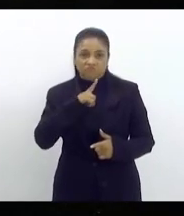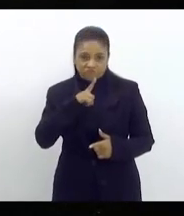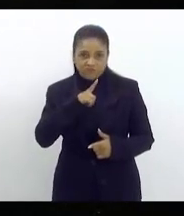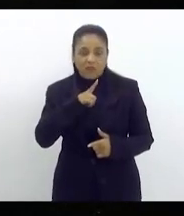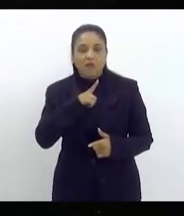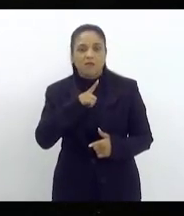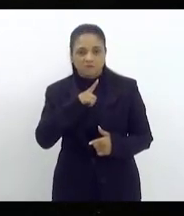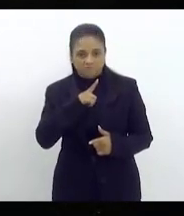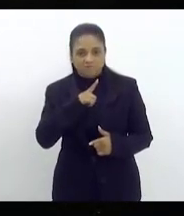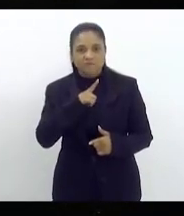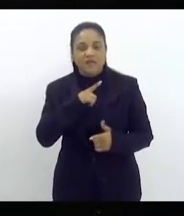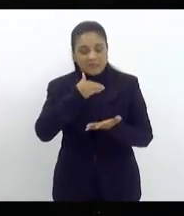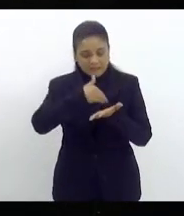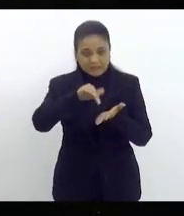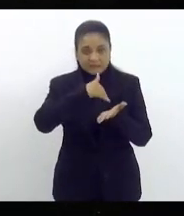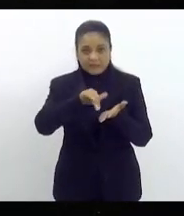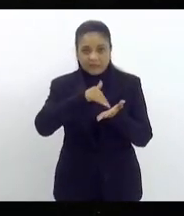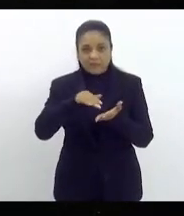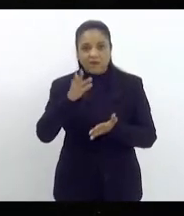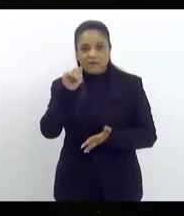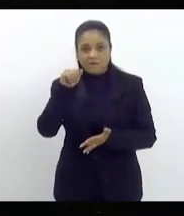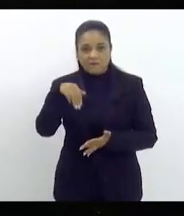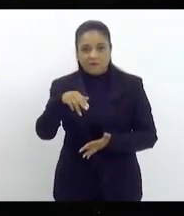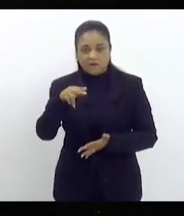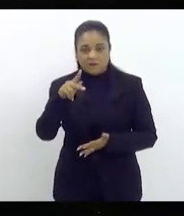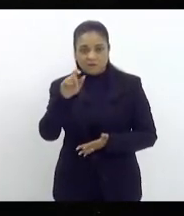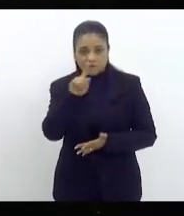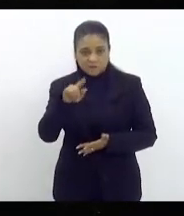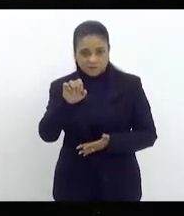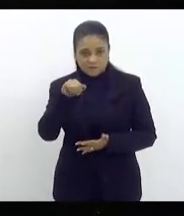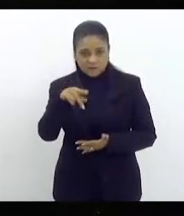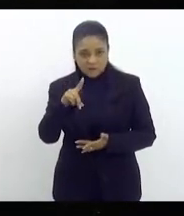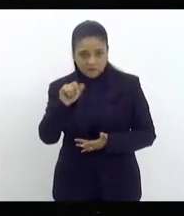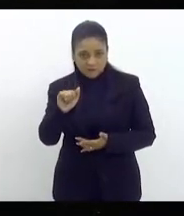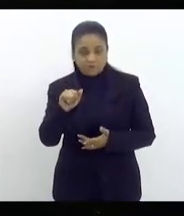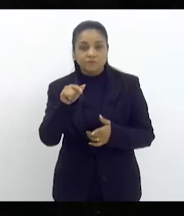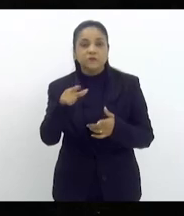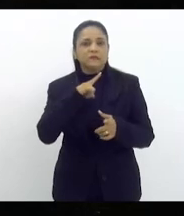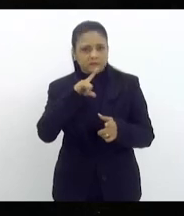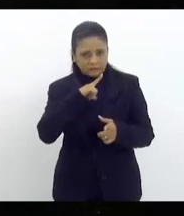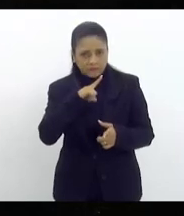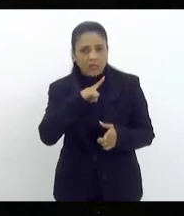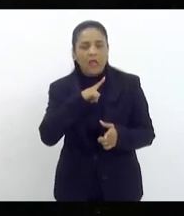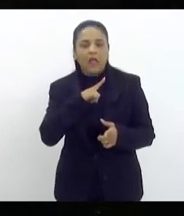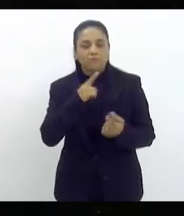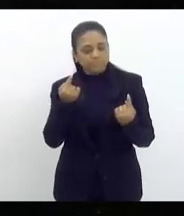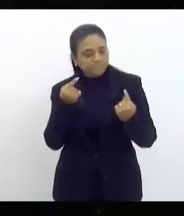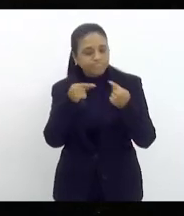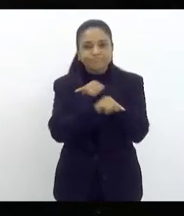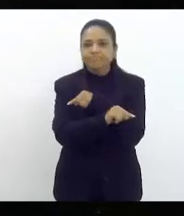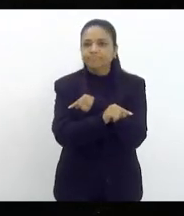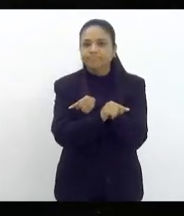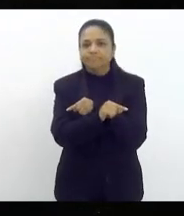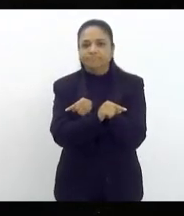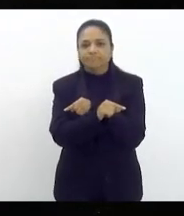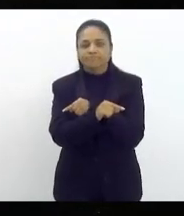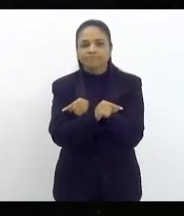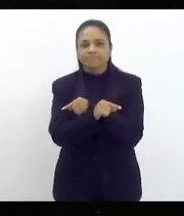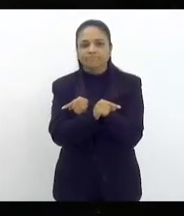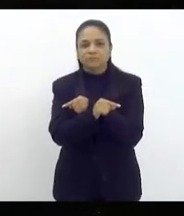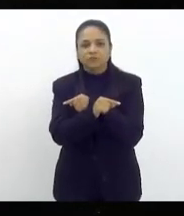próprio prevê, a Secretaria de Fazenda, há, sim, uma divergência de uma